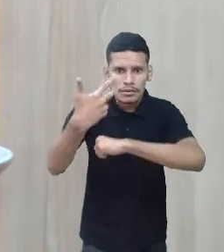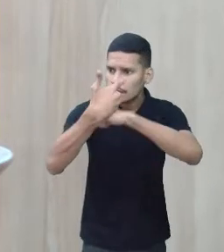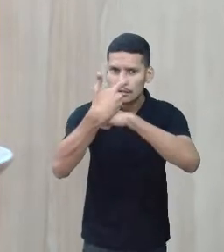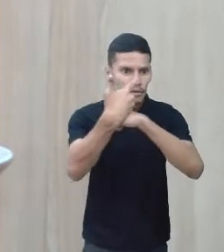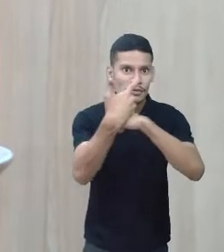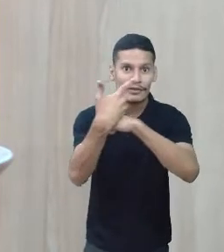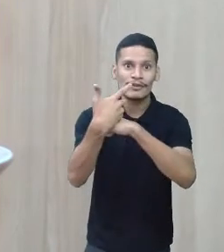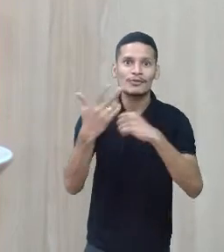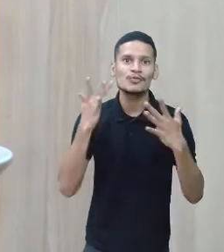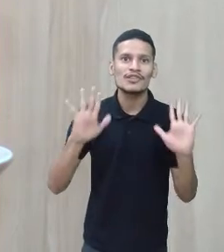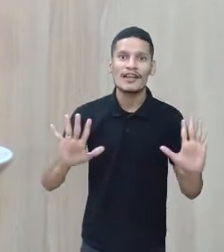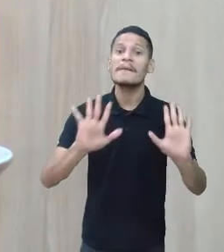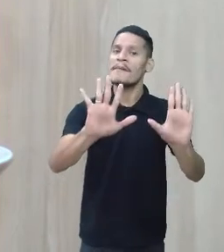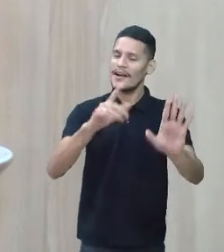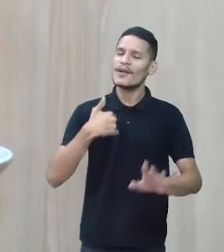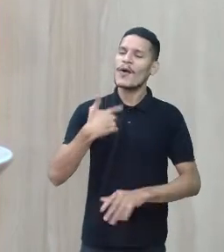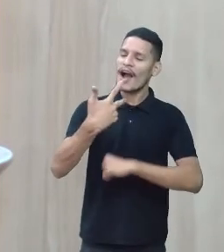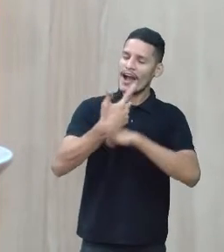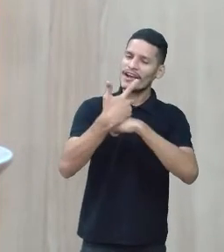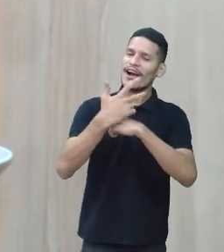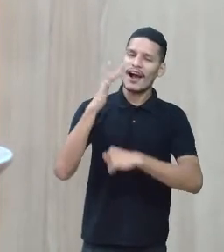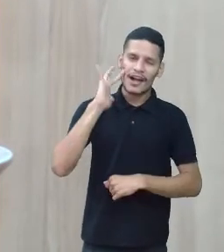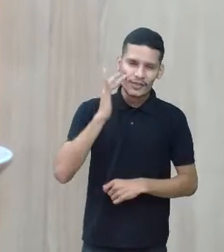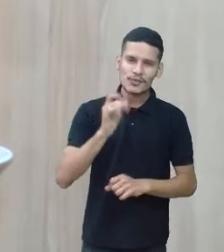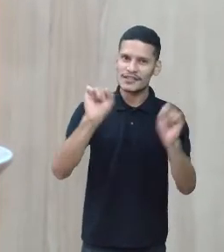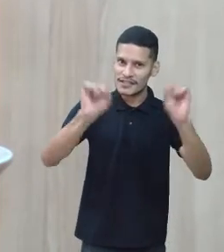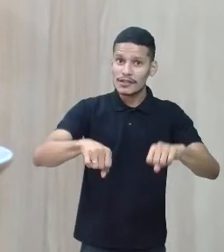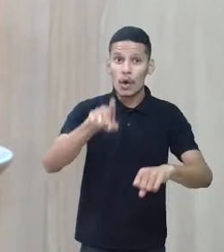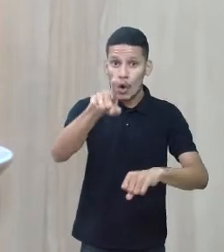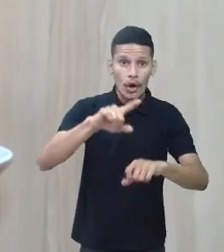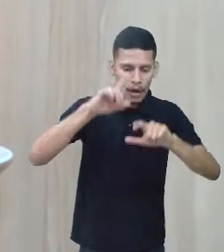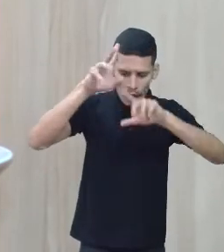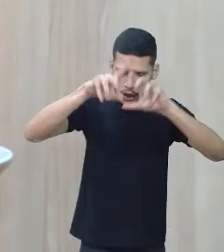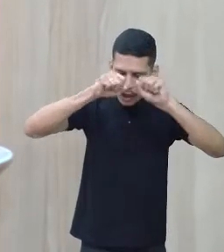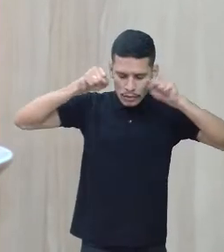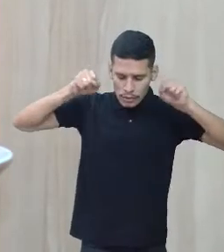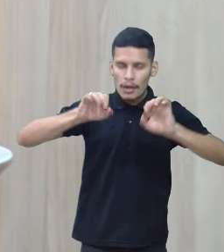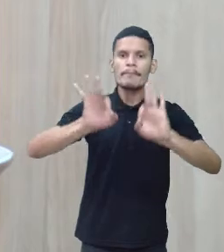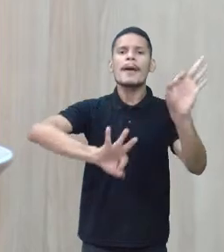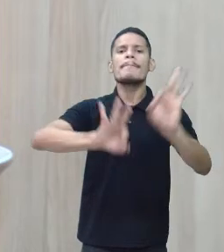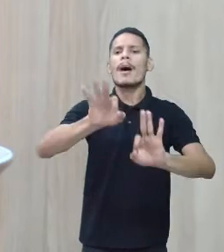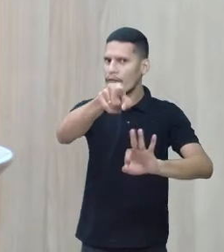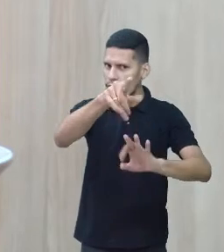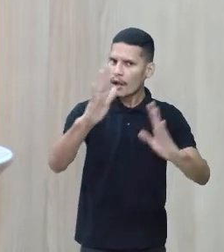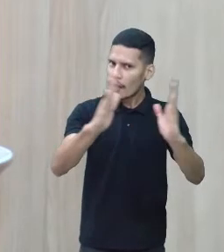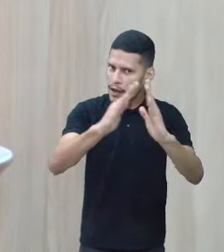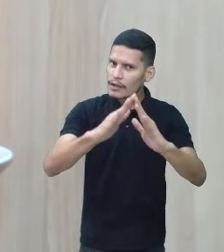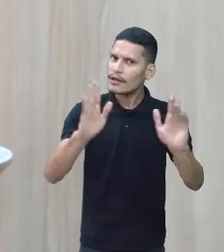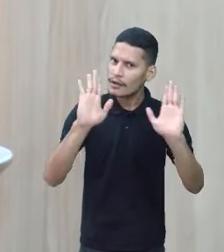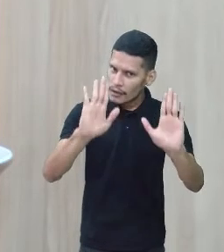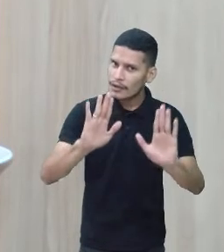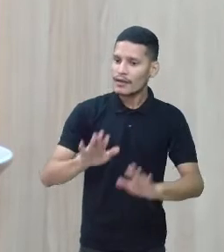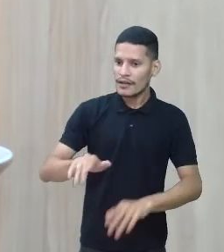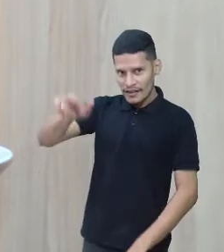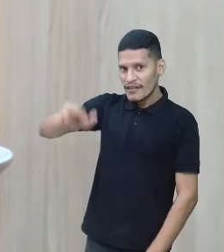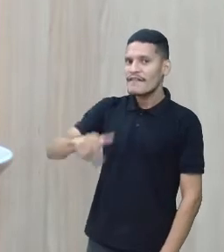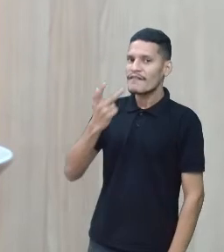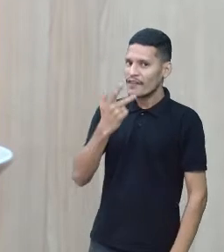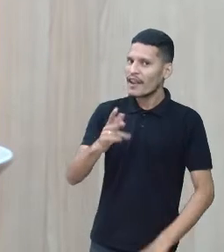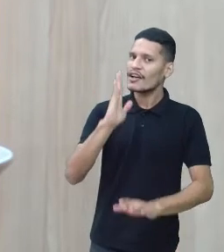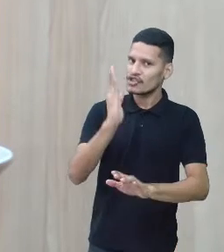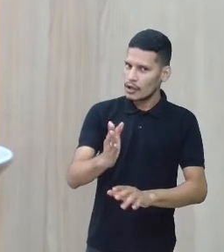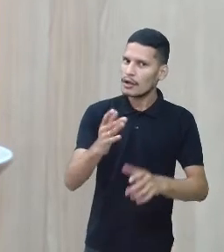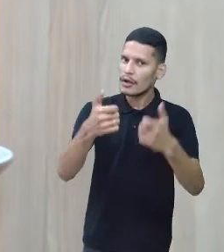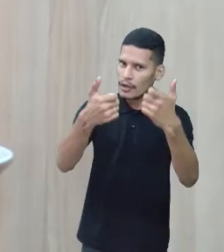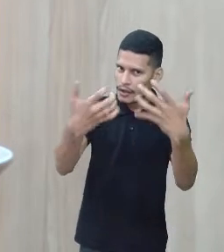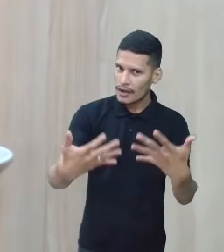tô. Mas é isso. Então, já preparem aí as vendas de vocês, né? Não, o Revo vai explicar aí direitinho como é, que a aula tá massa. E